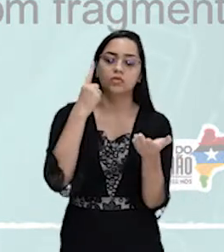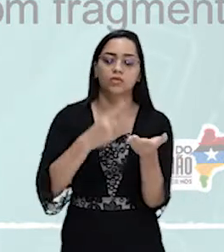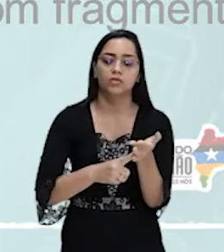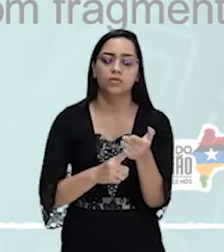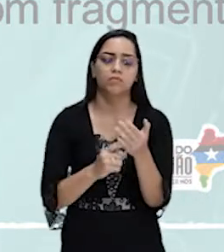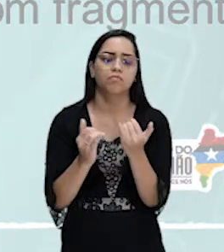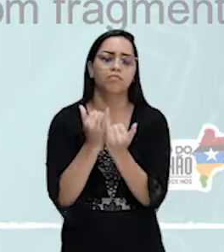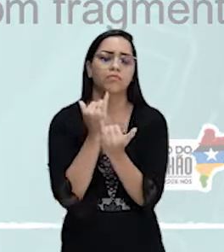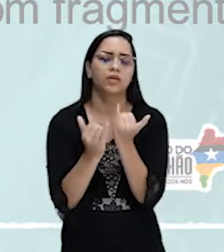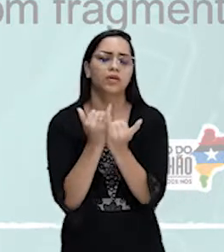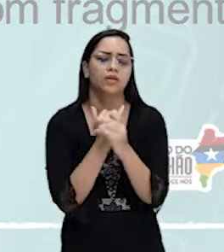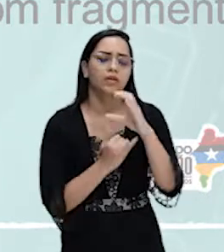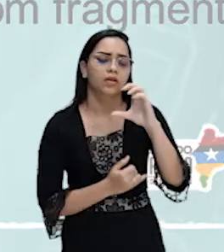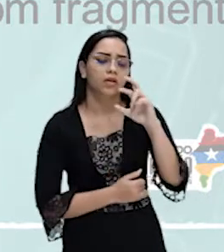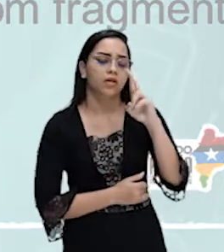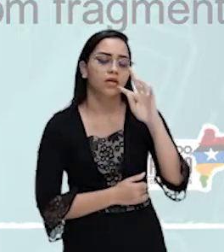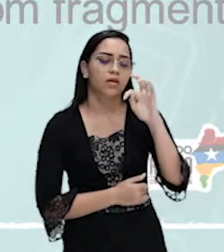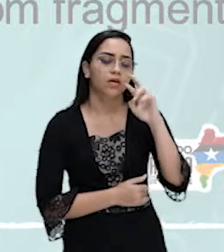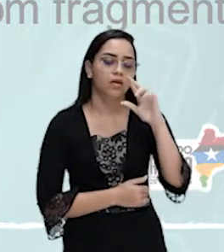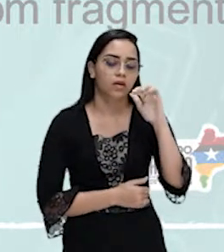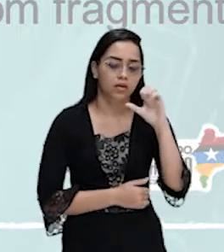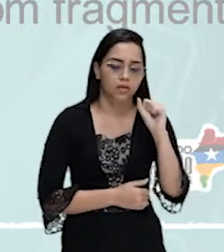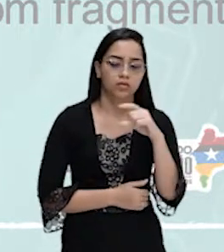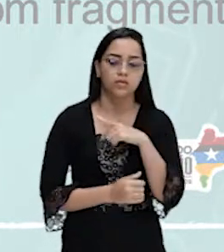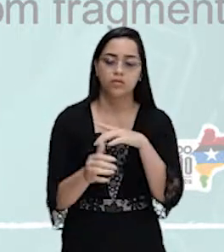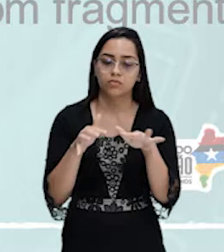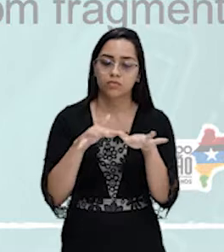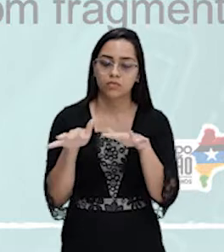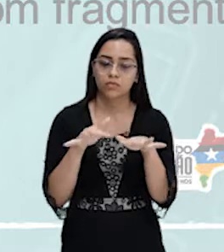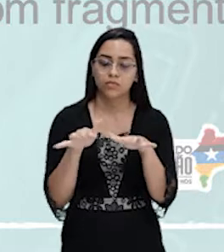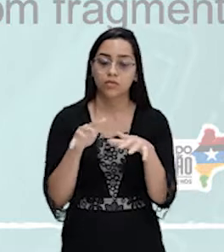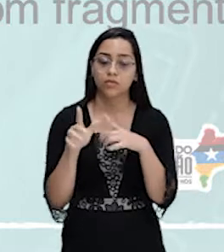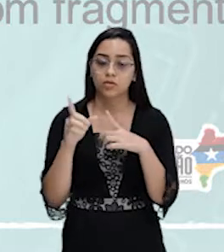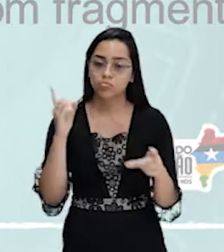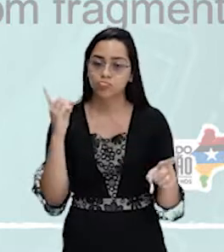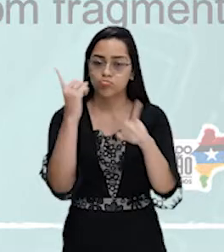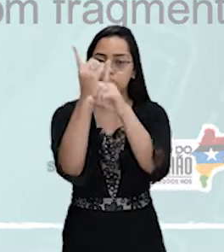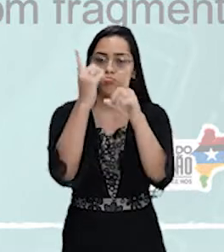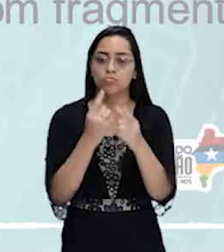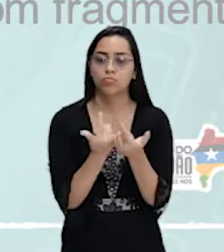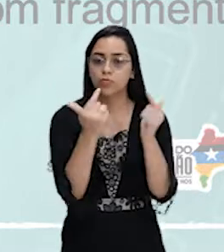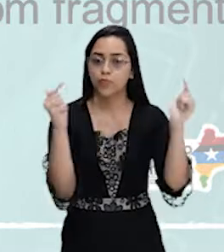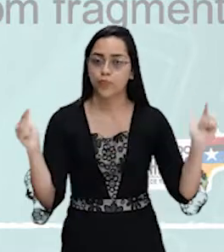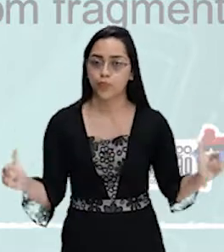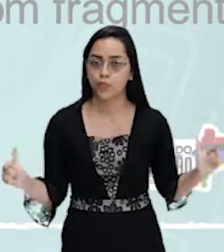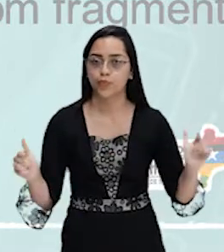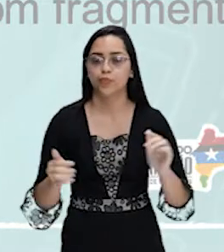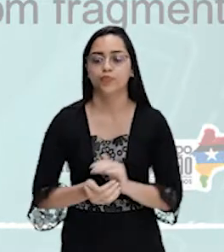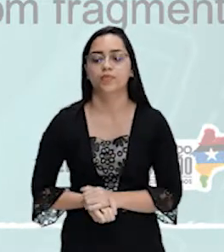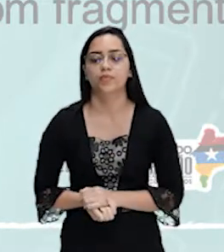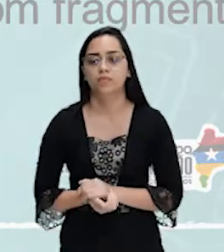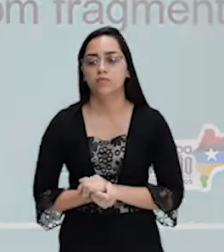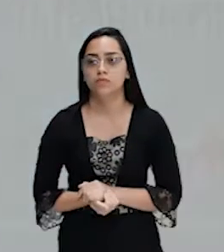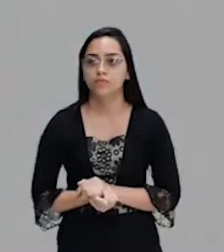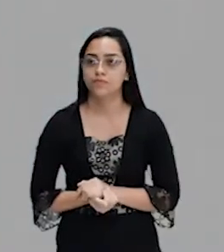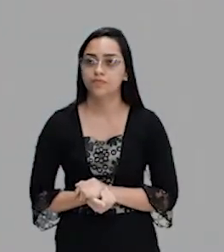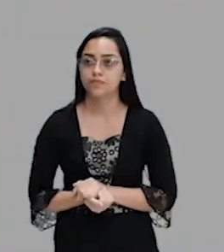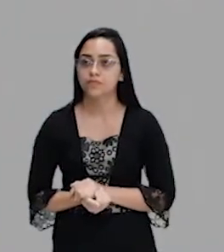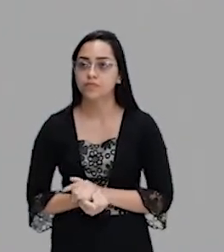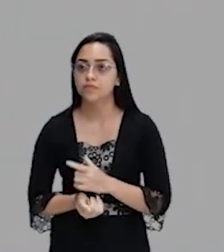escuras, marcadas por crateras resultantes de impactos com fragmentos cósmicos, ok?